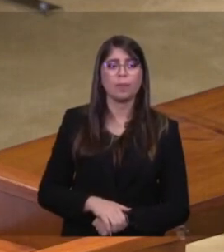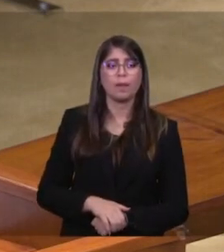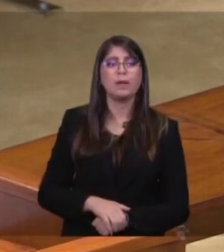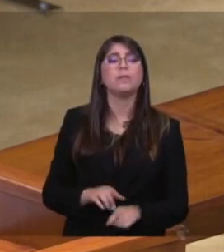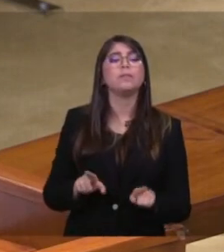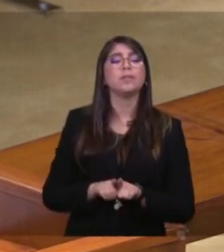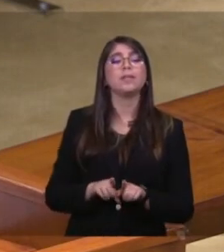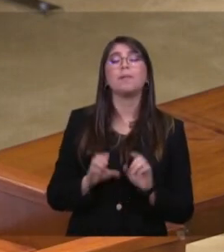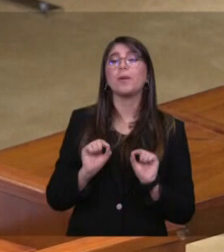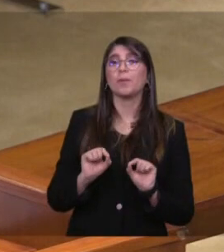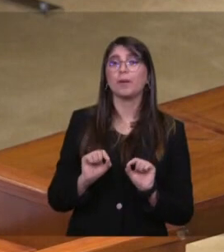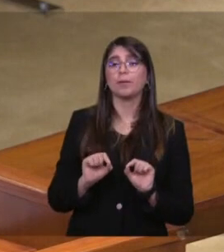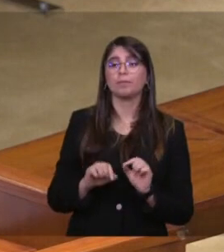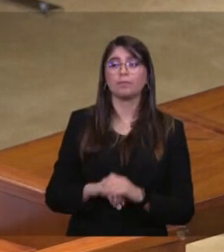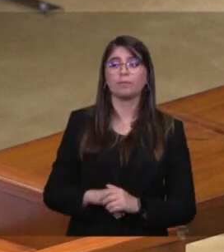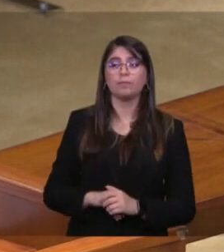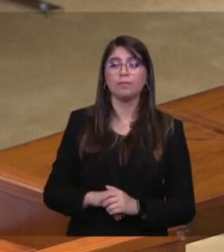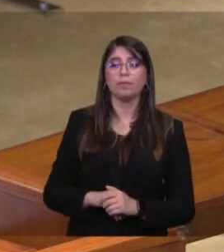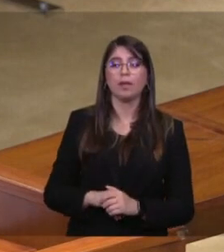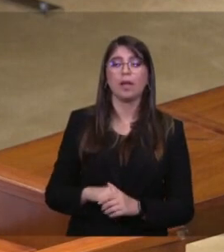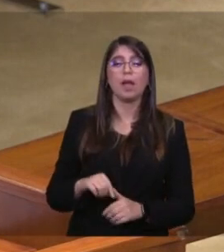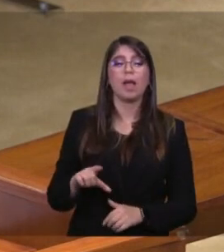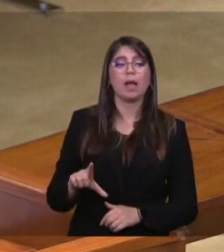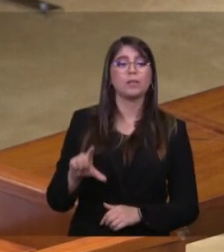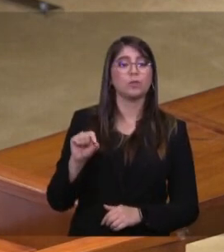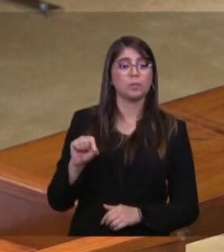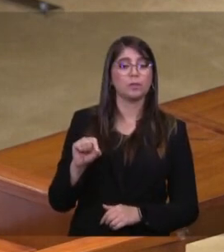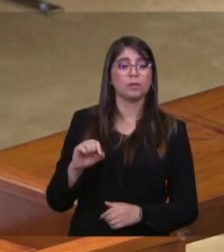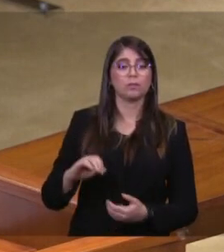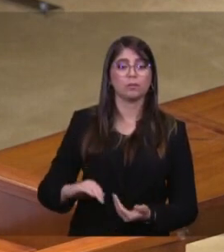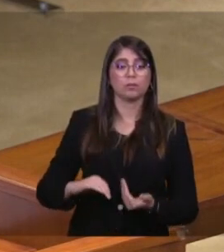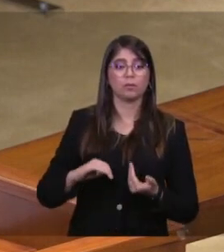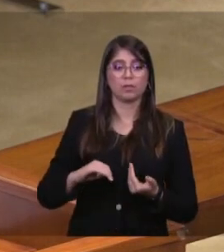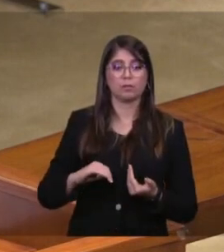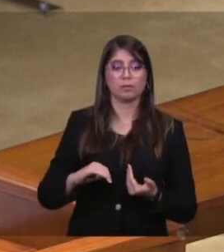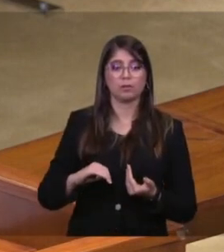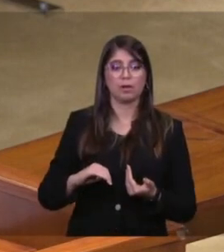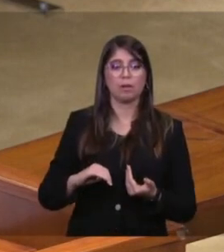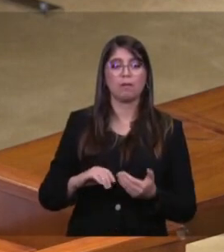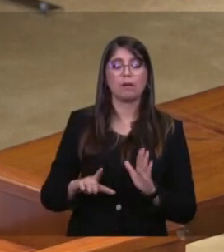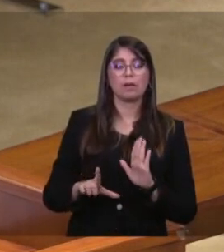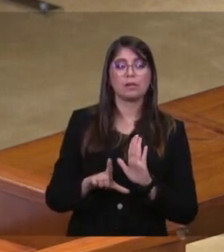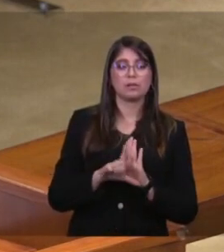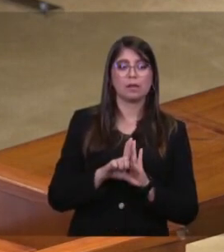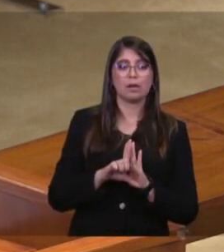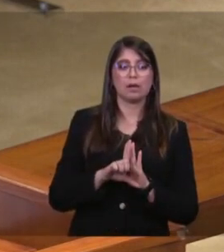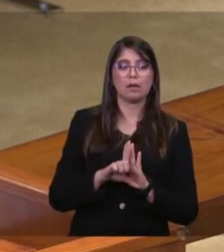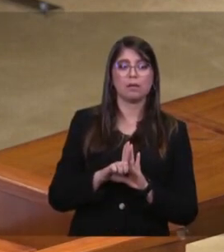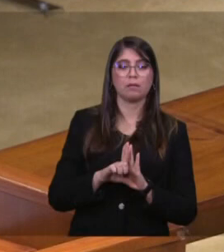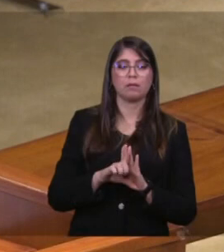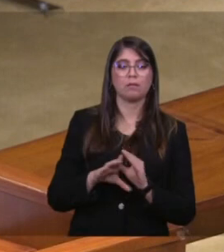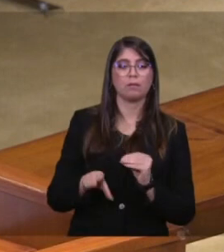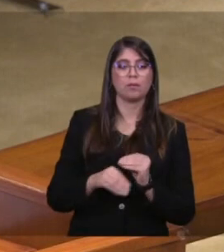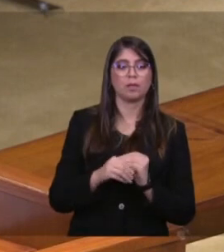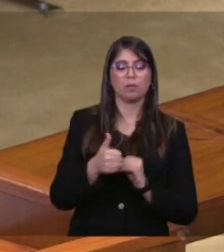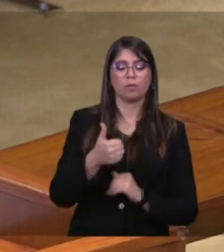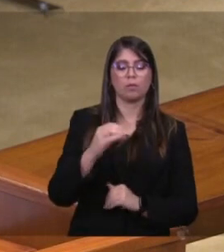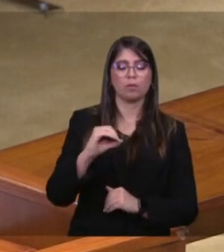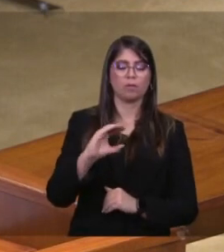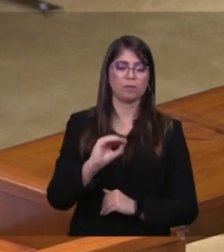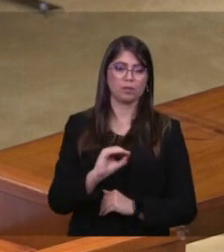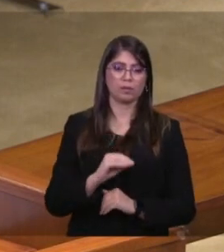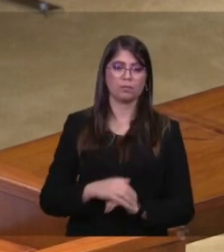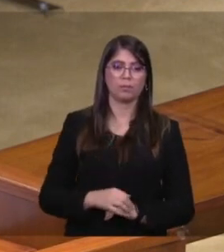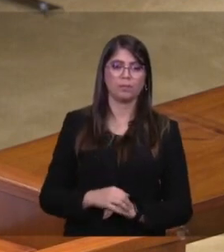também afastar, relegar essa opção que foi feita pelo Congresso Nacional ao editar essa lei nacional, que é a Lei Complementar 190.